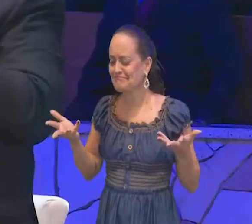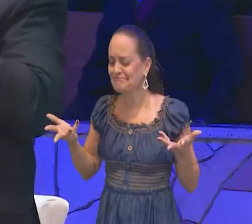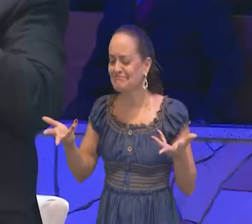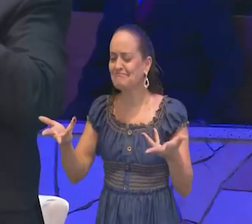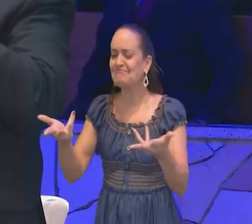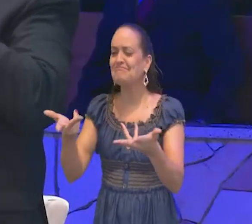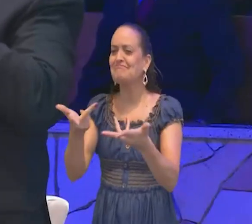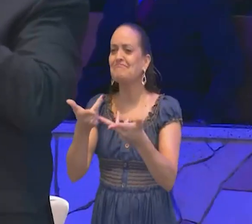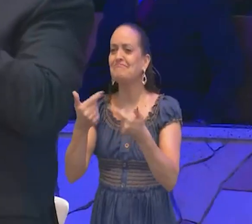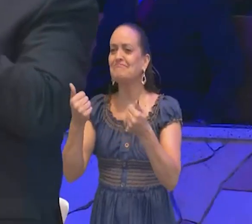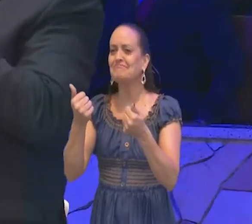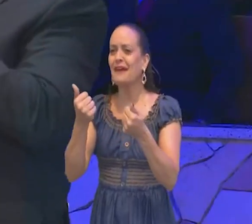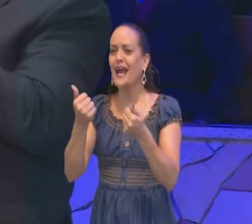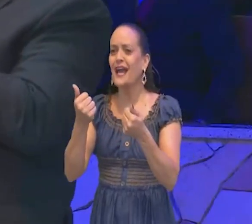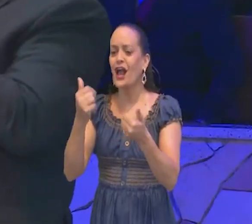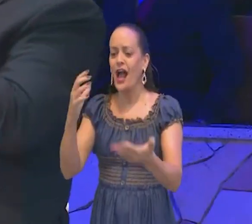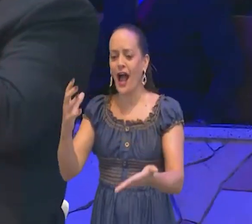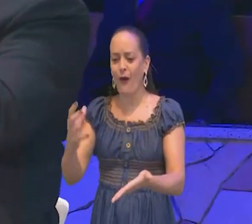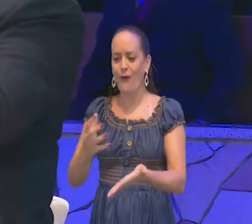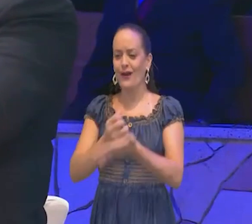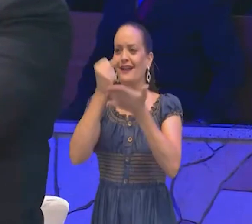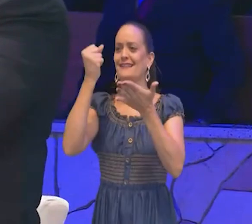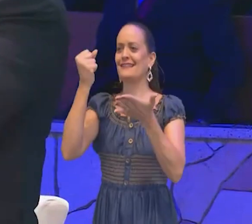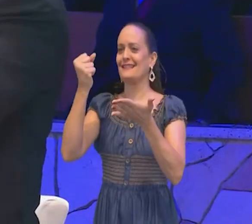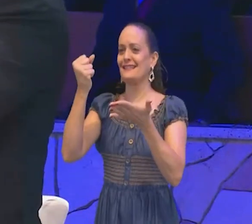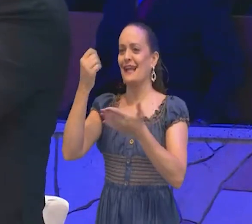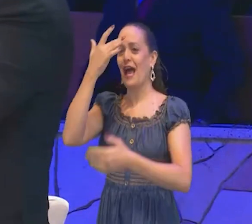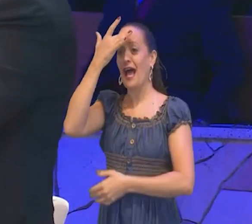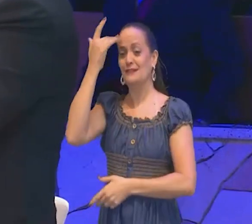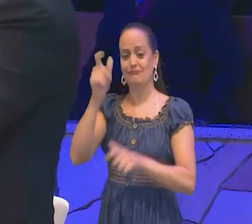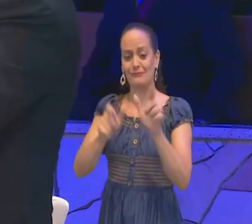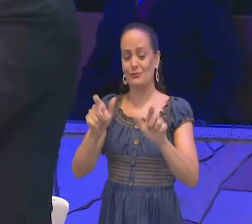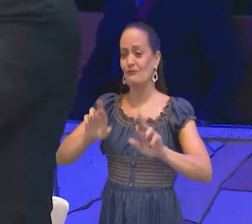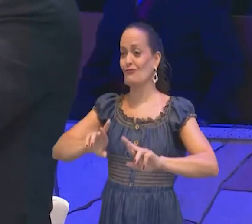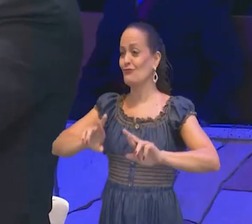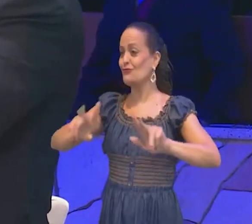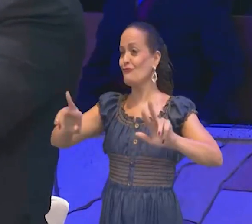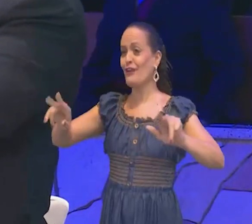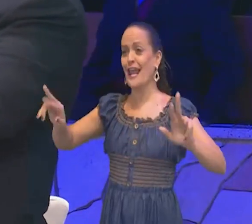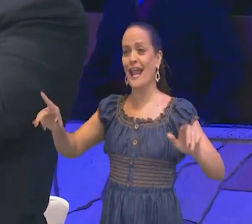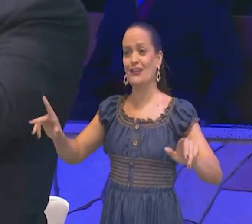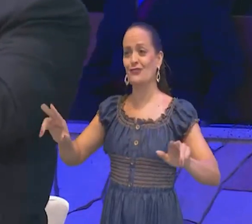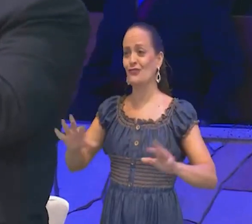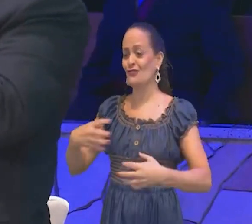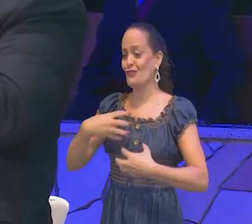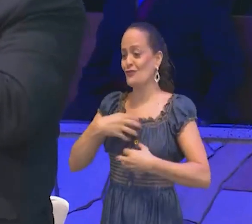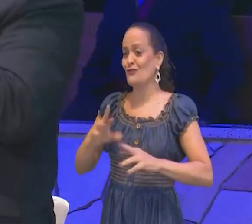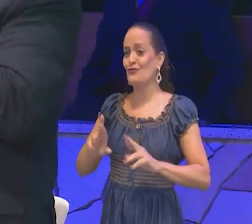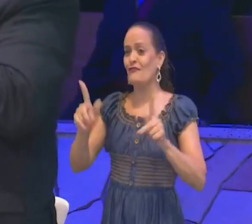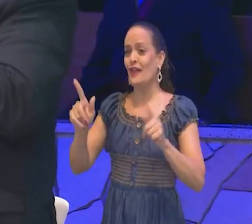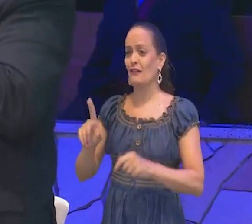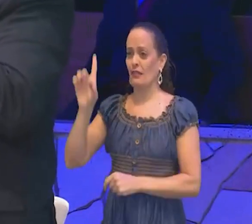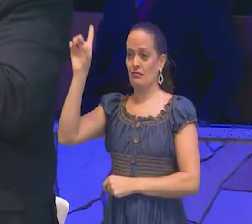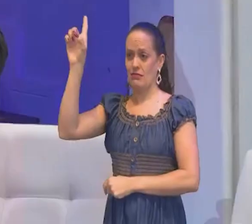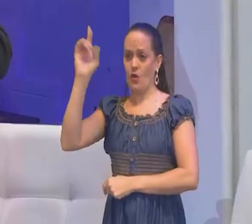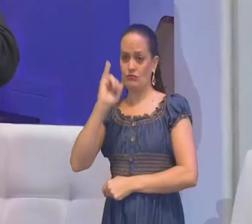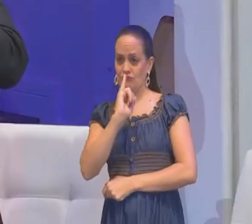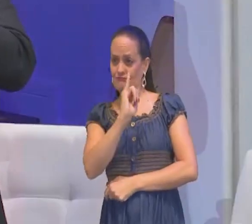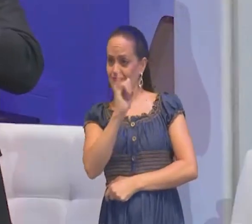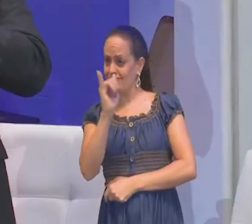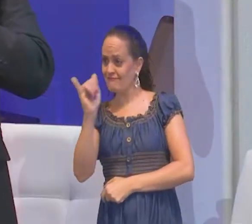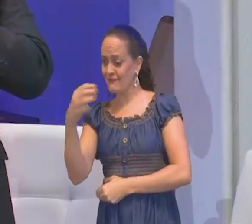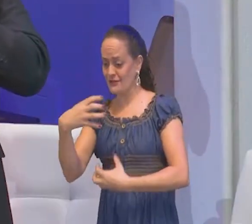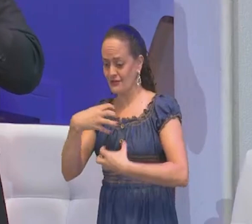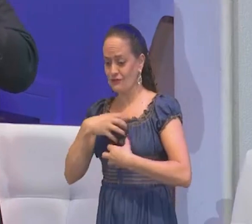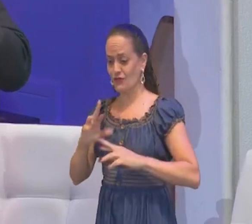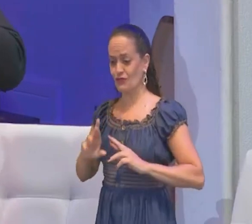Deus alcança as pessoas, cada uma de uma forma. Deus um dia falou com você de uma maneira especial,